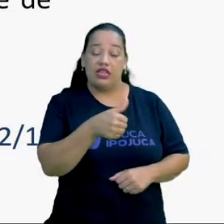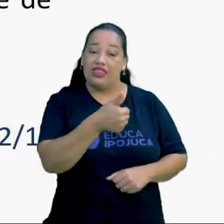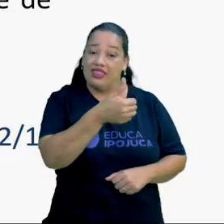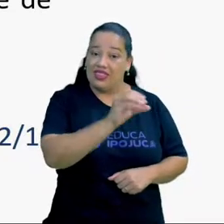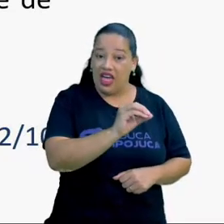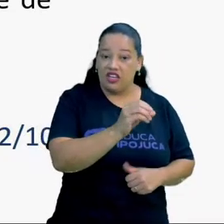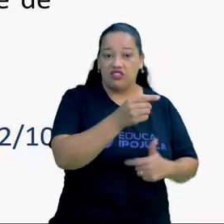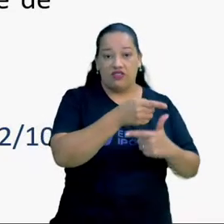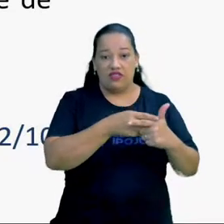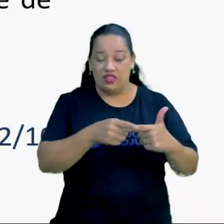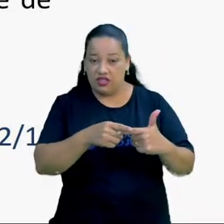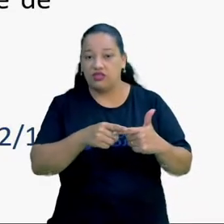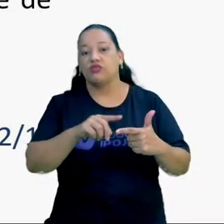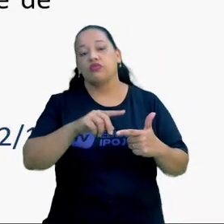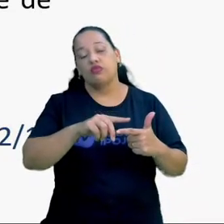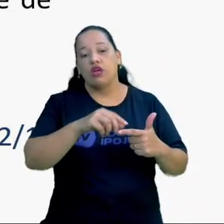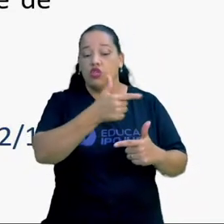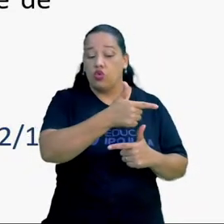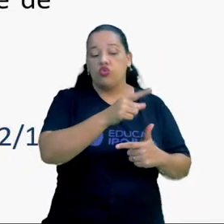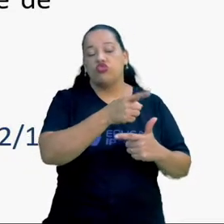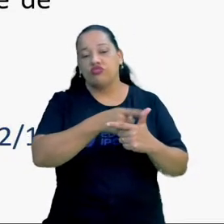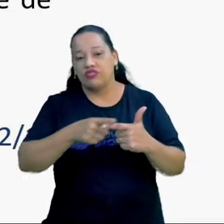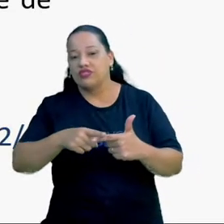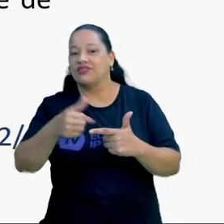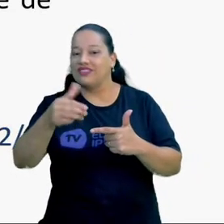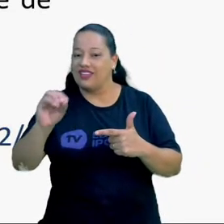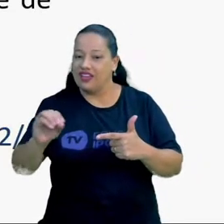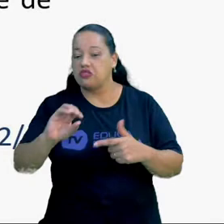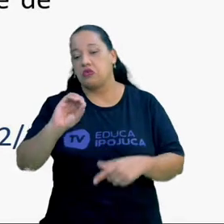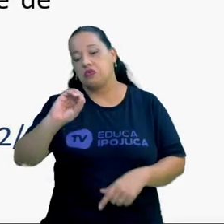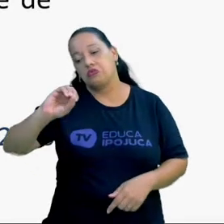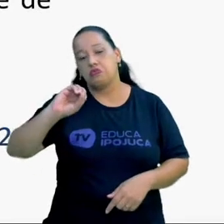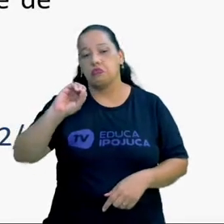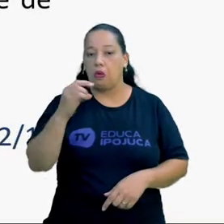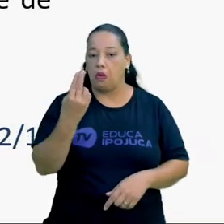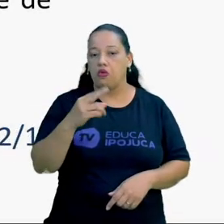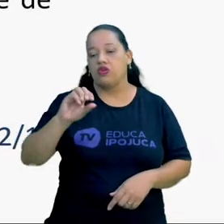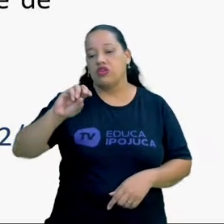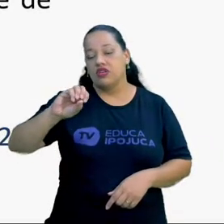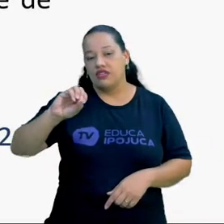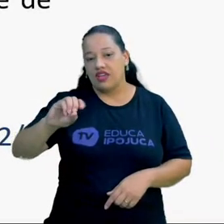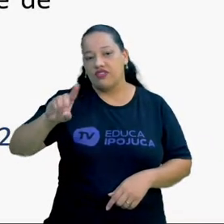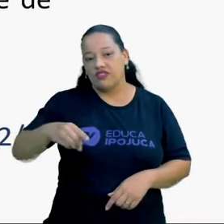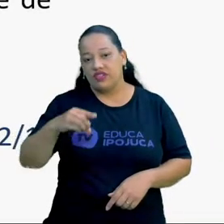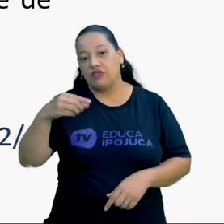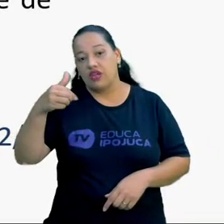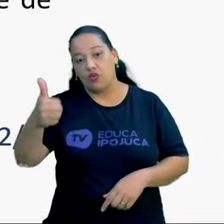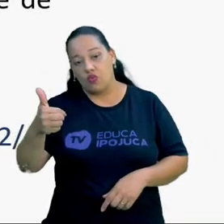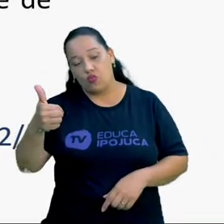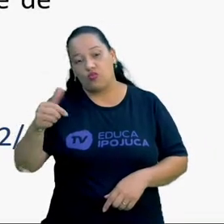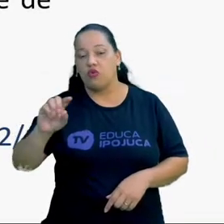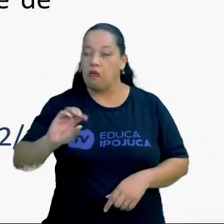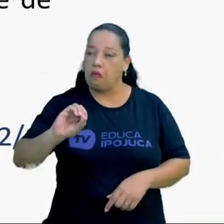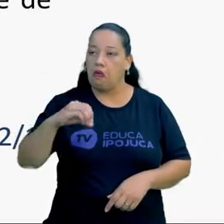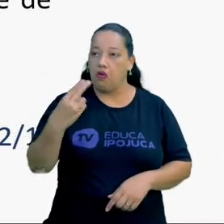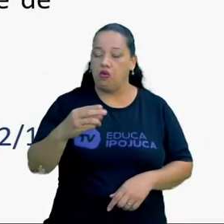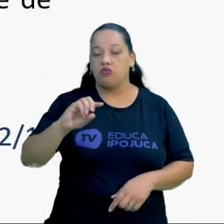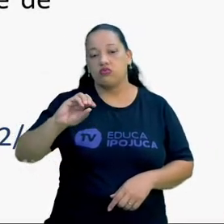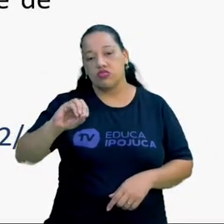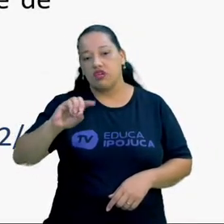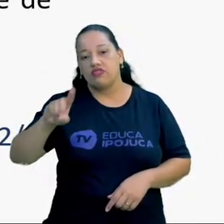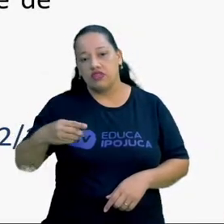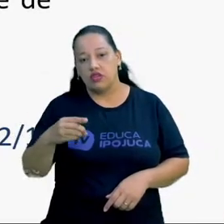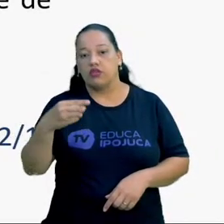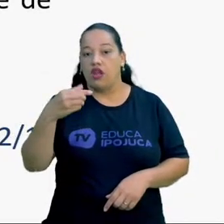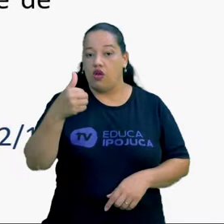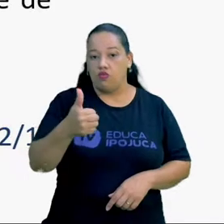dividido por 10, que significa 0,1 ou 0,1 vezes 100 é